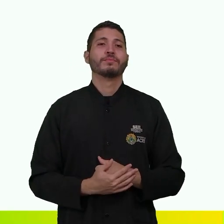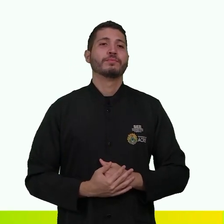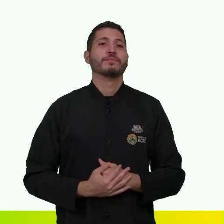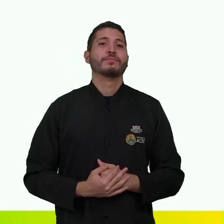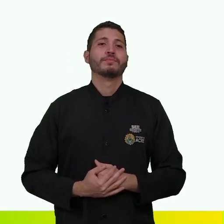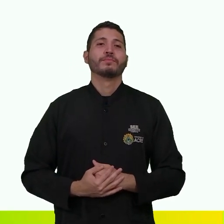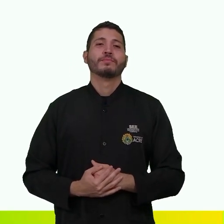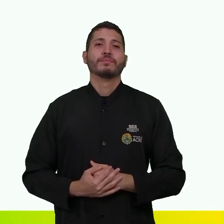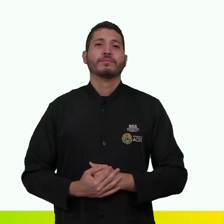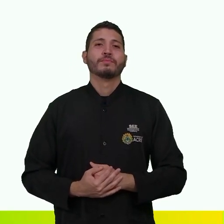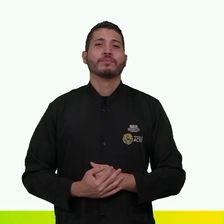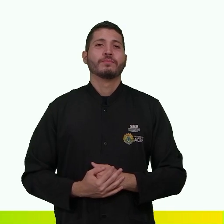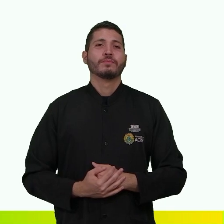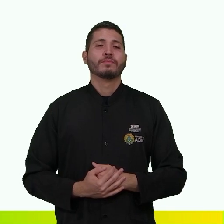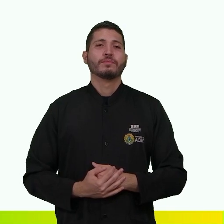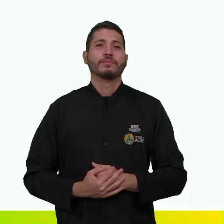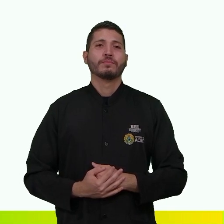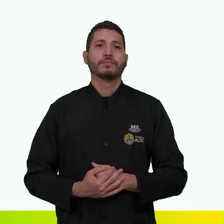que